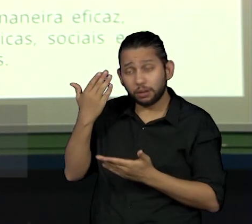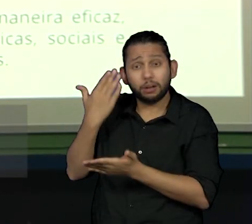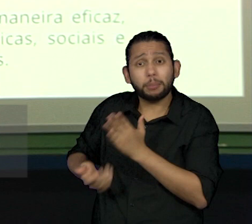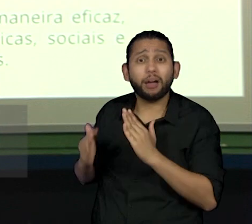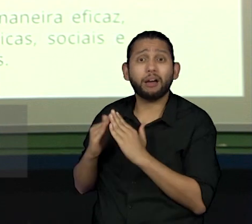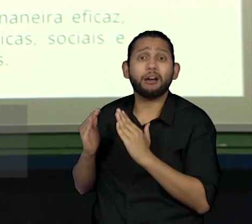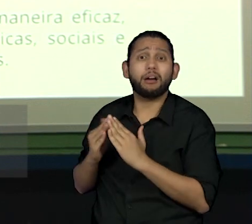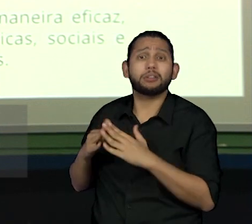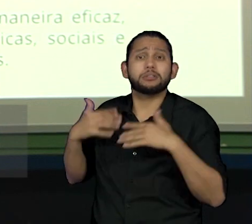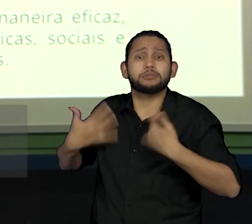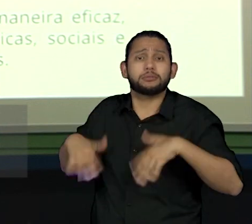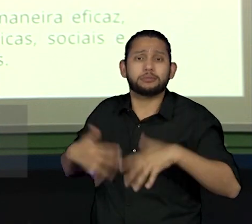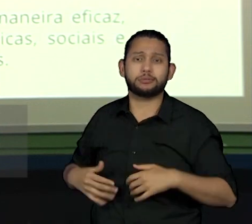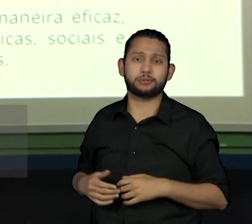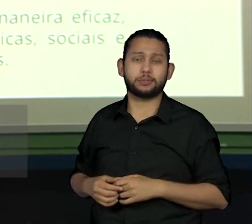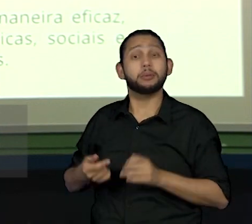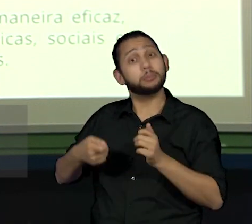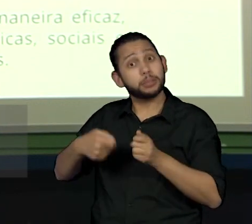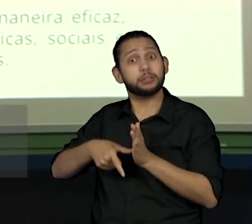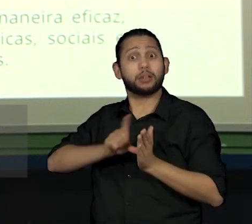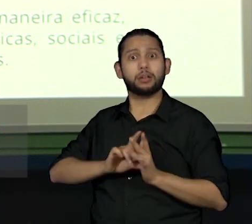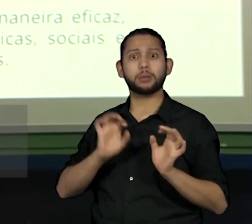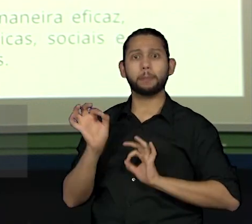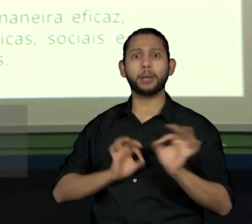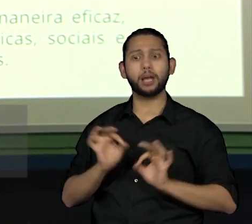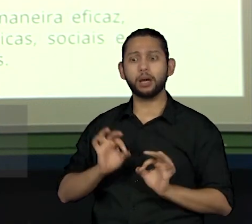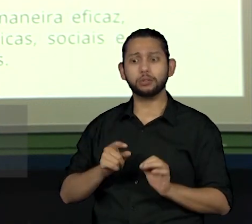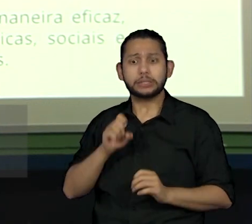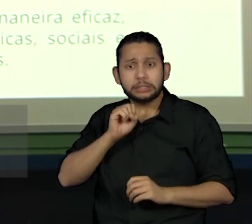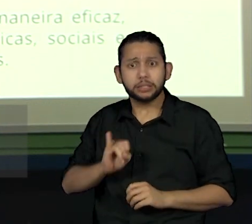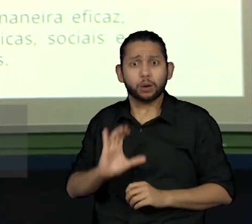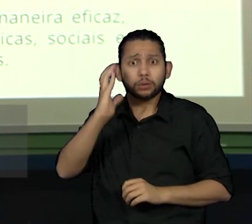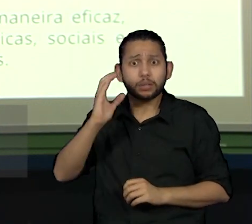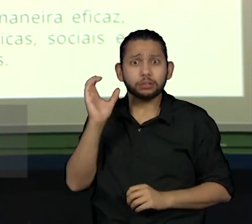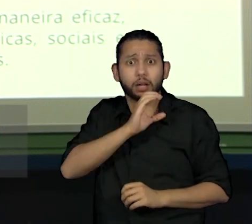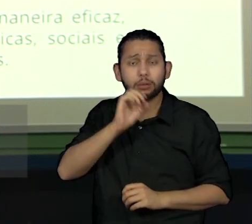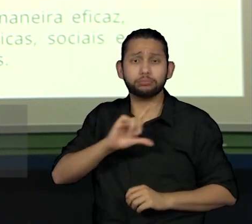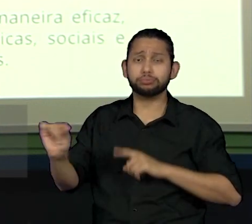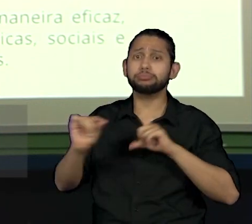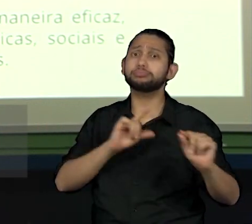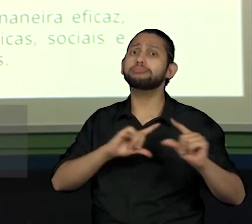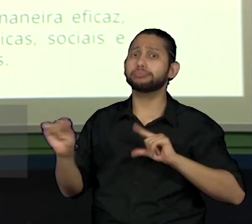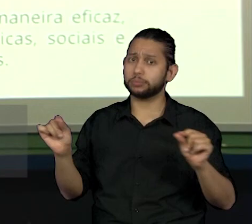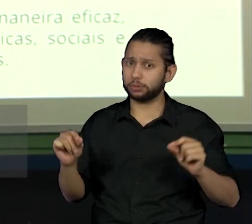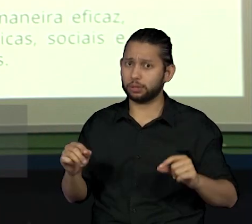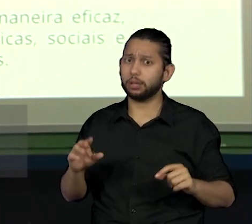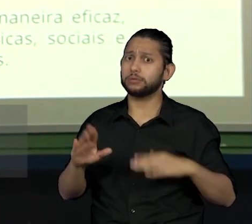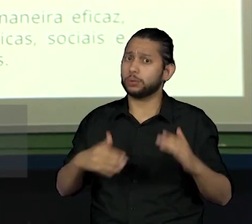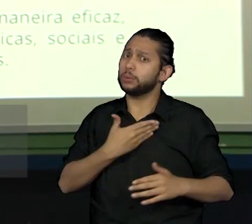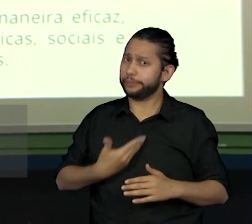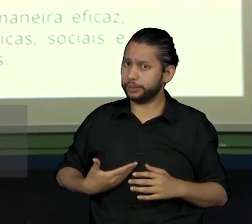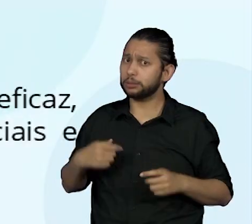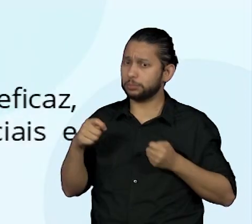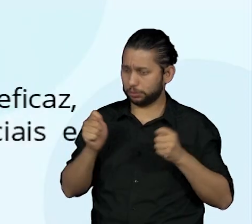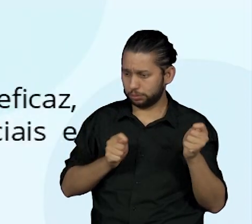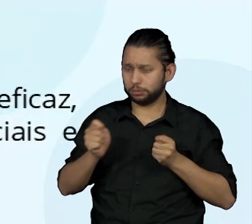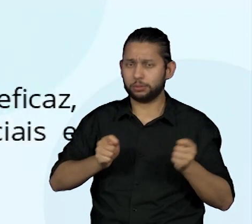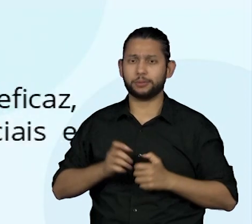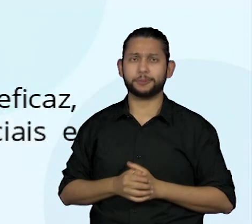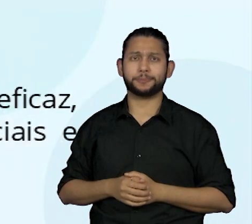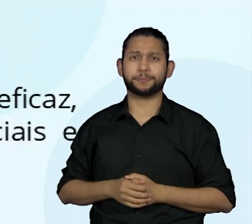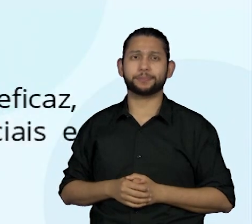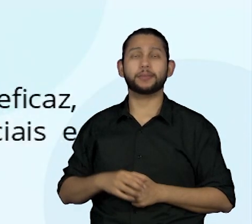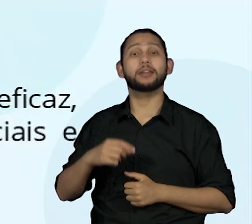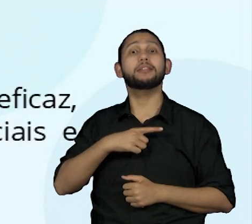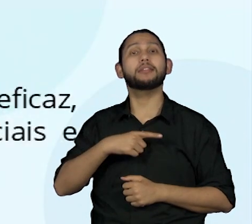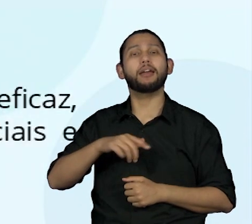locais seguros, planos de emergência. Então gera um transtorno aí para os governos, né, de cada país. Impactos